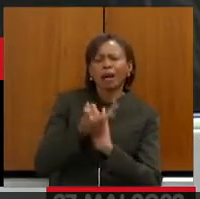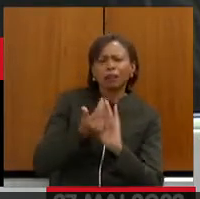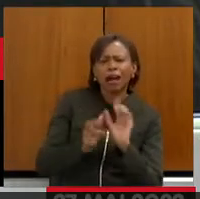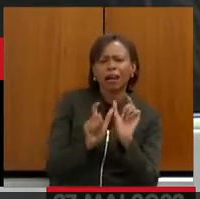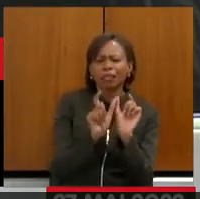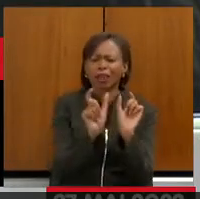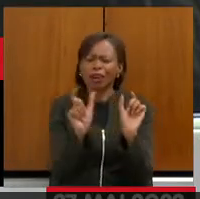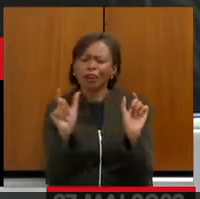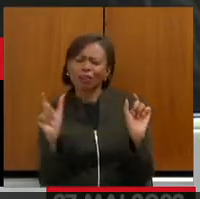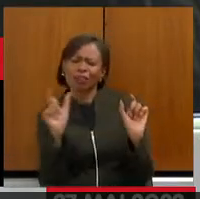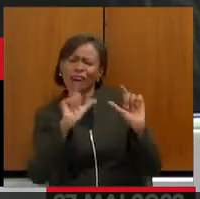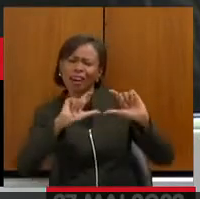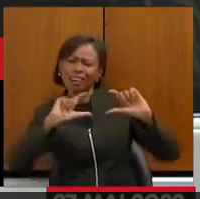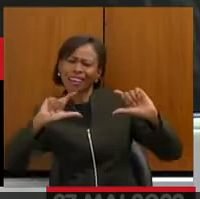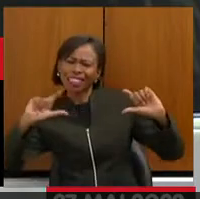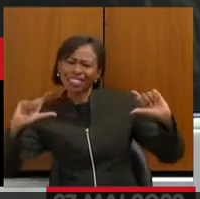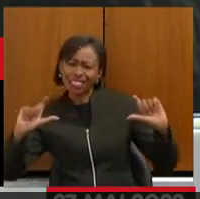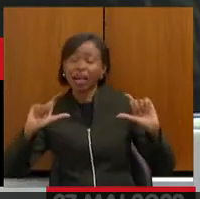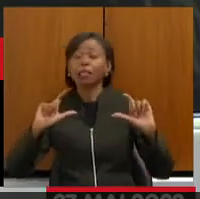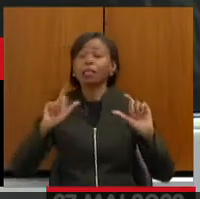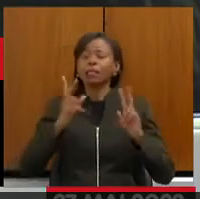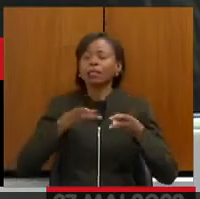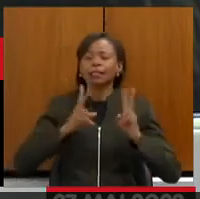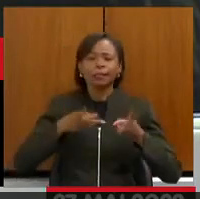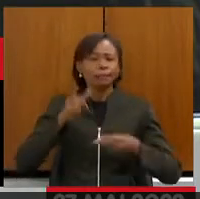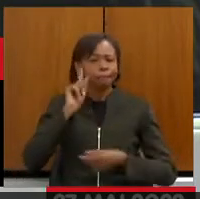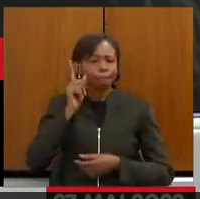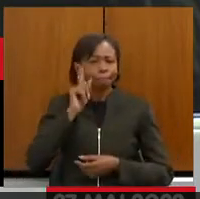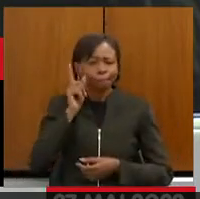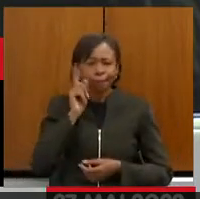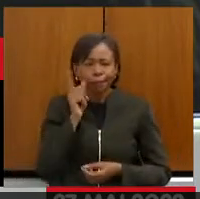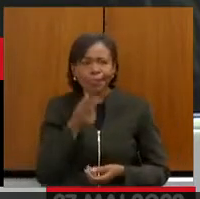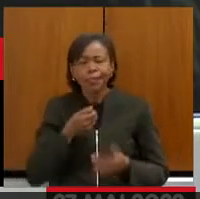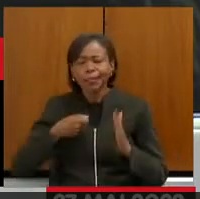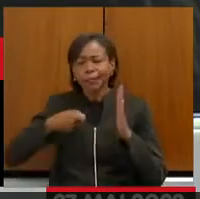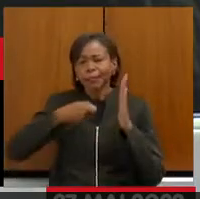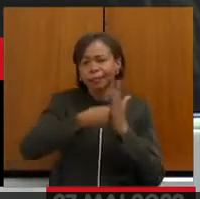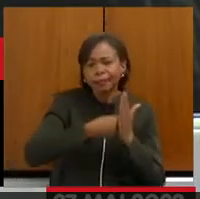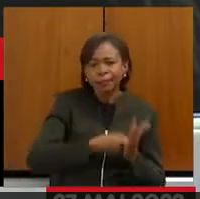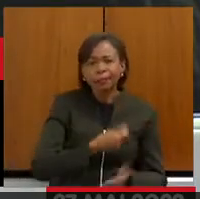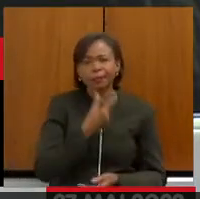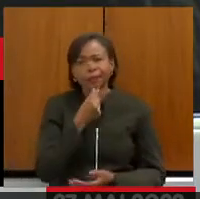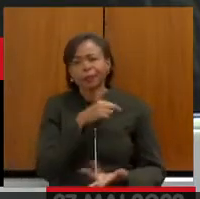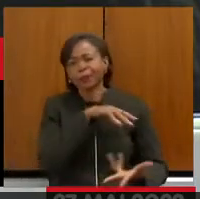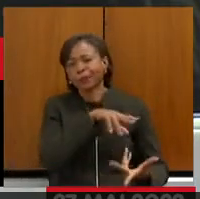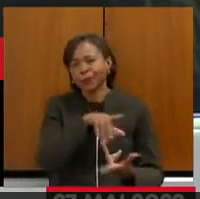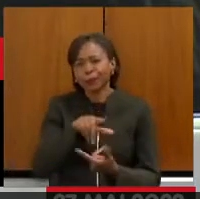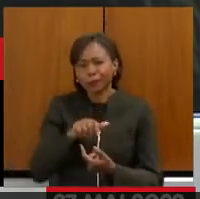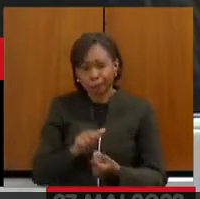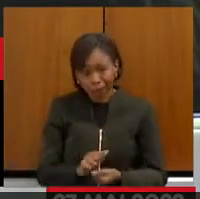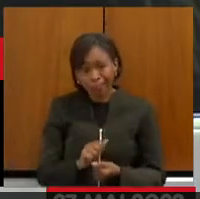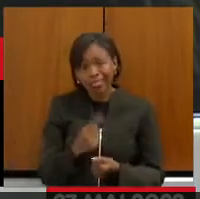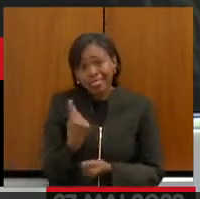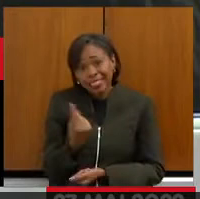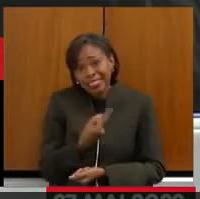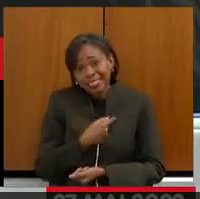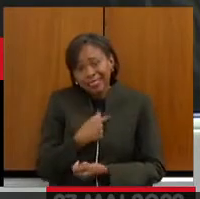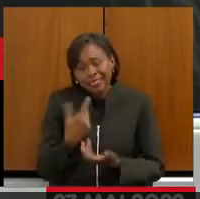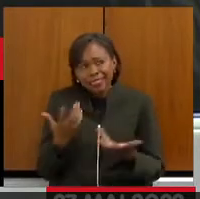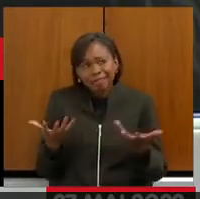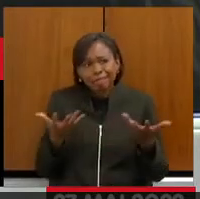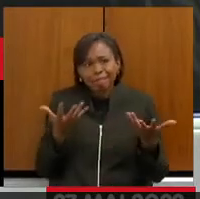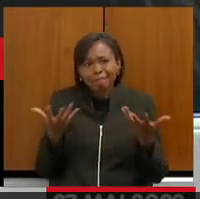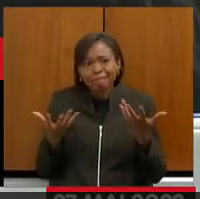o mundo onde majoritariamente dominada por homens Nós temos nós temos que